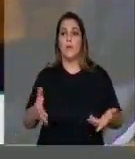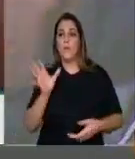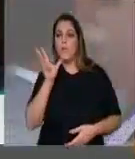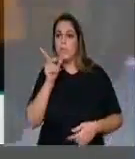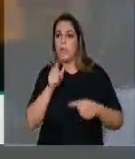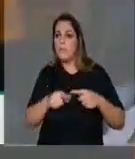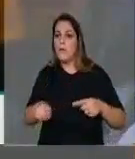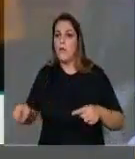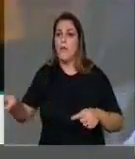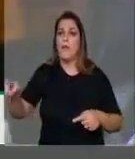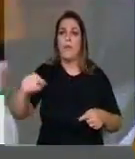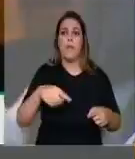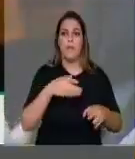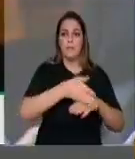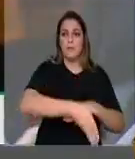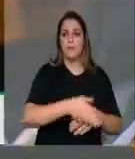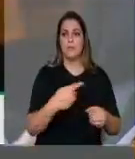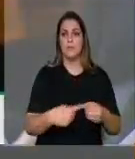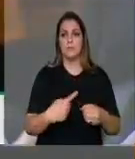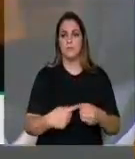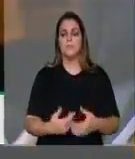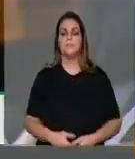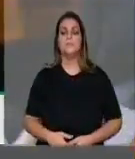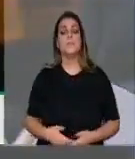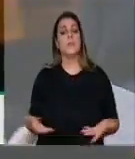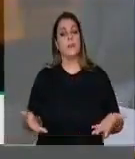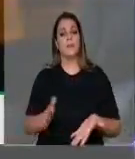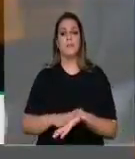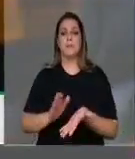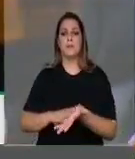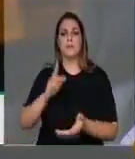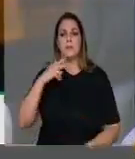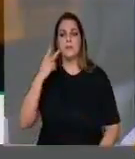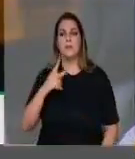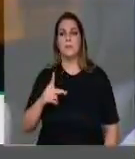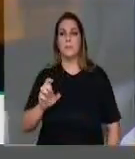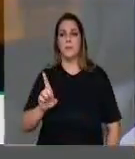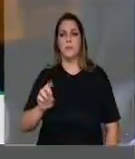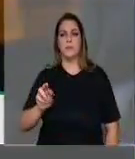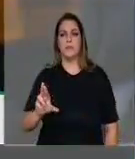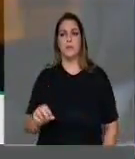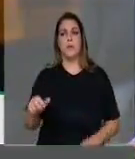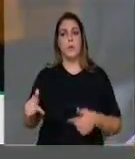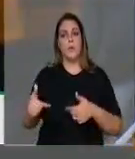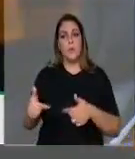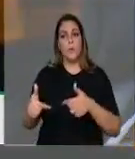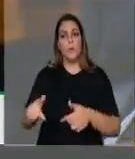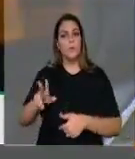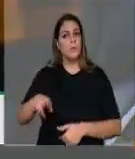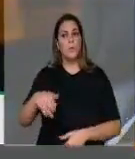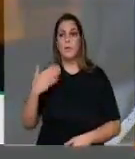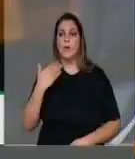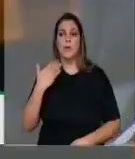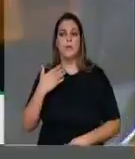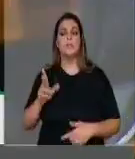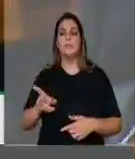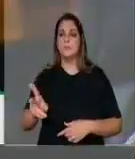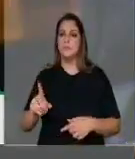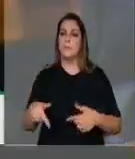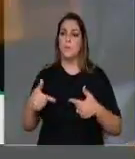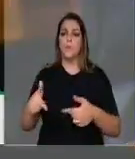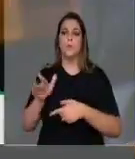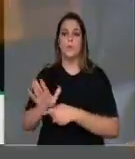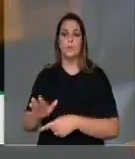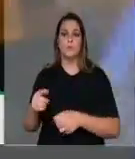município. Quero parabenizar nessa oportunidade o vereador Pedro Delegado pela incansável luta em prol dos